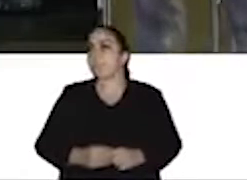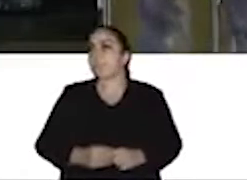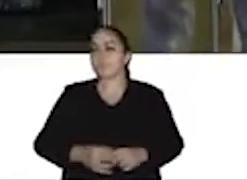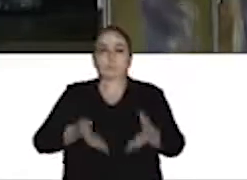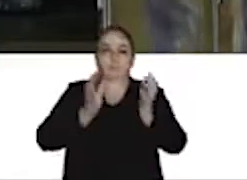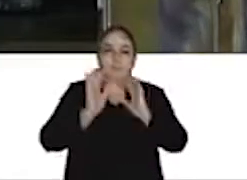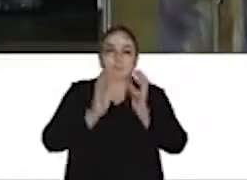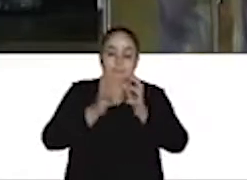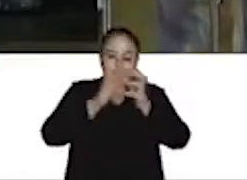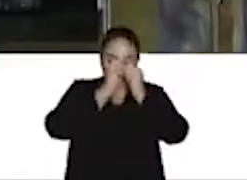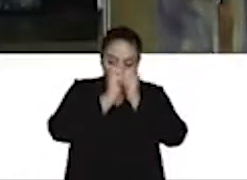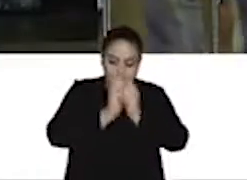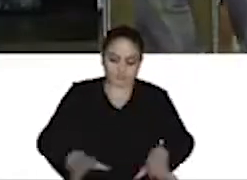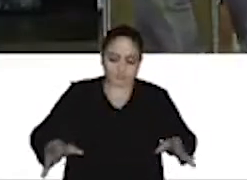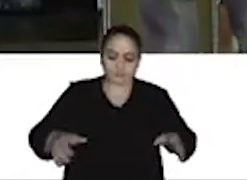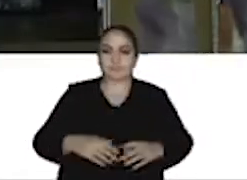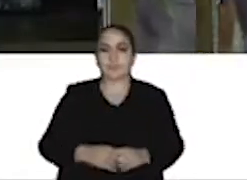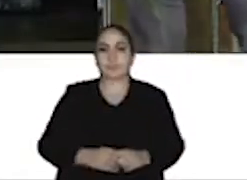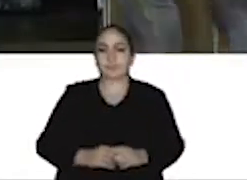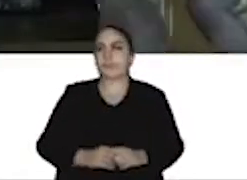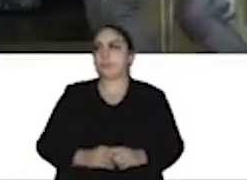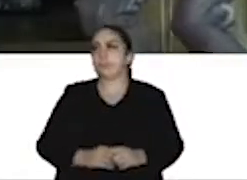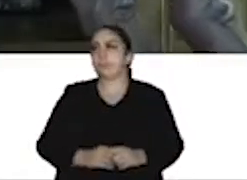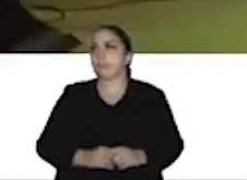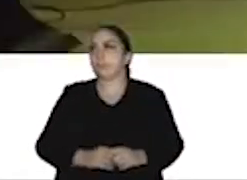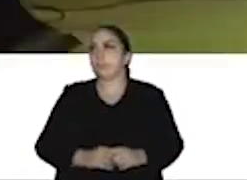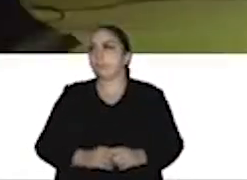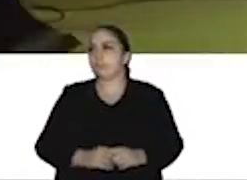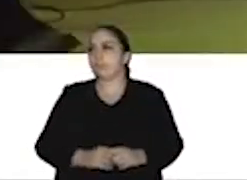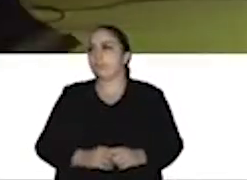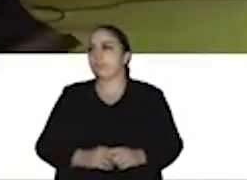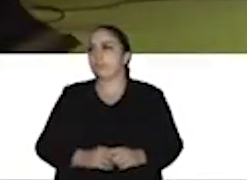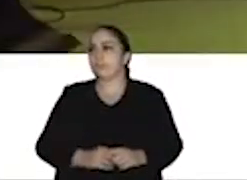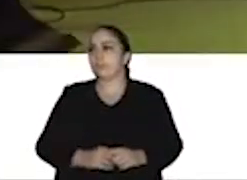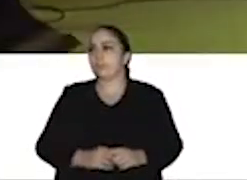vou eu! Guessa na tava, senhores!